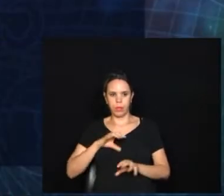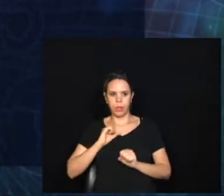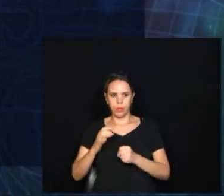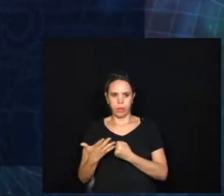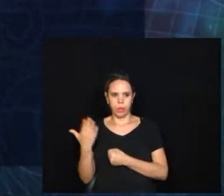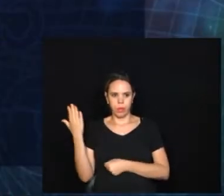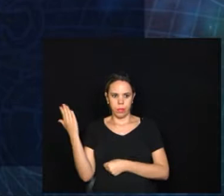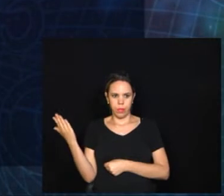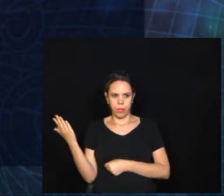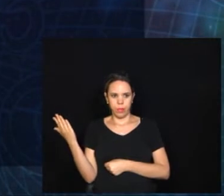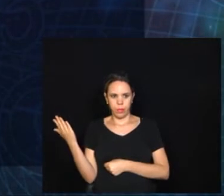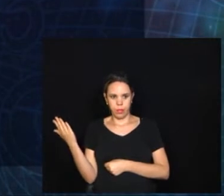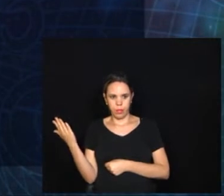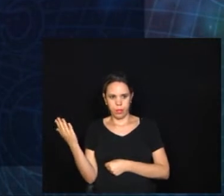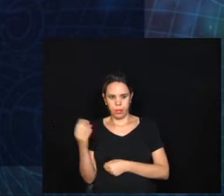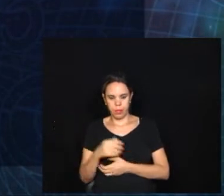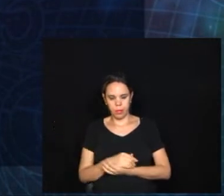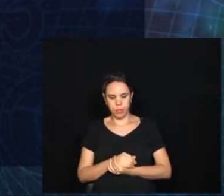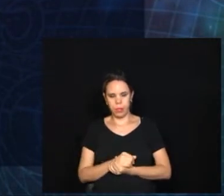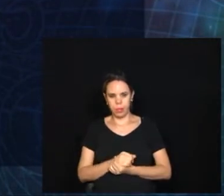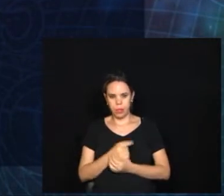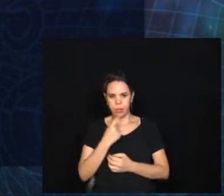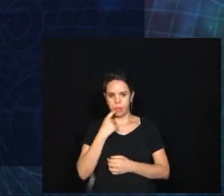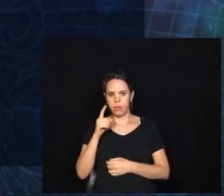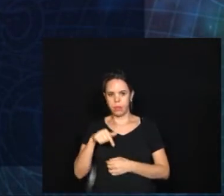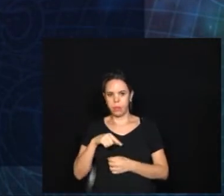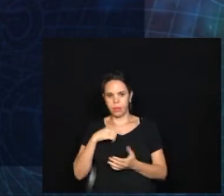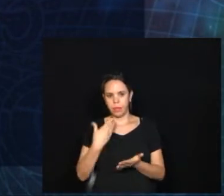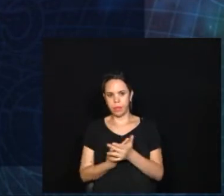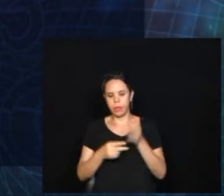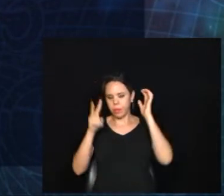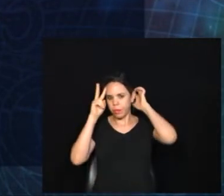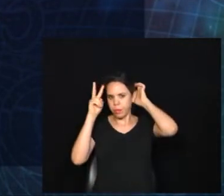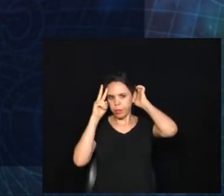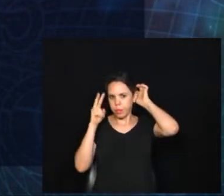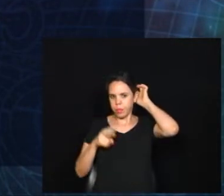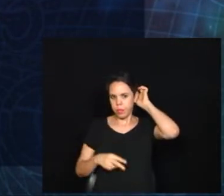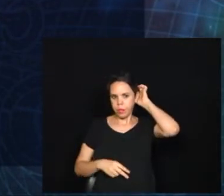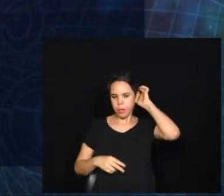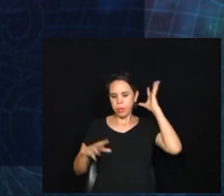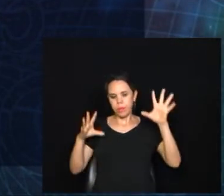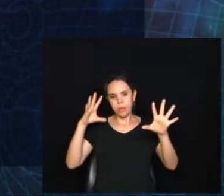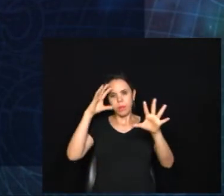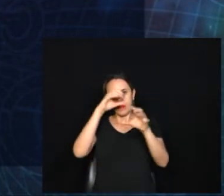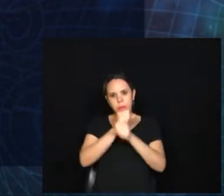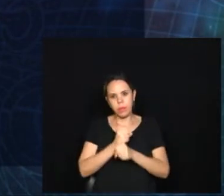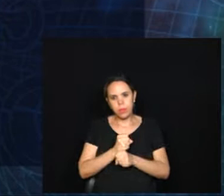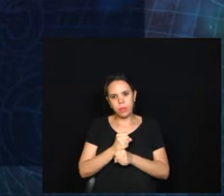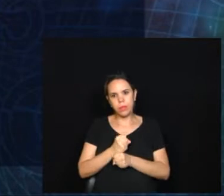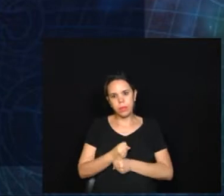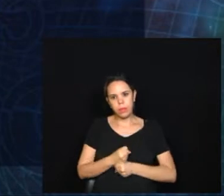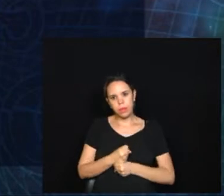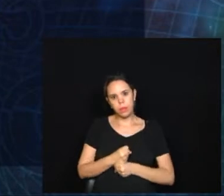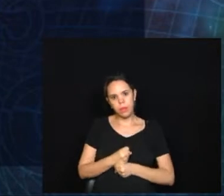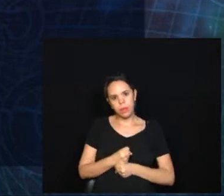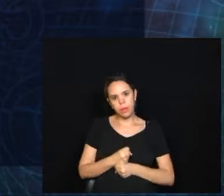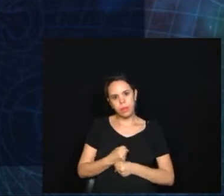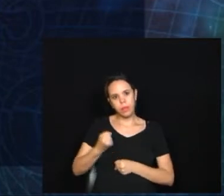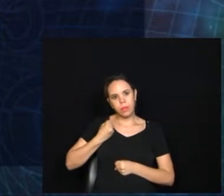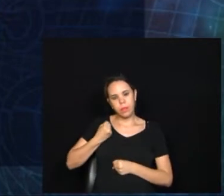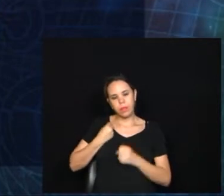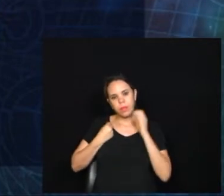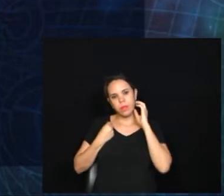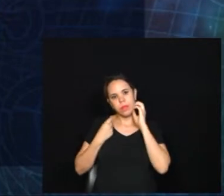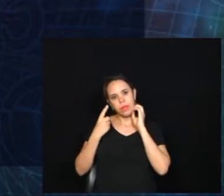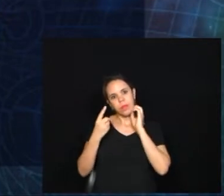385.017 casos confirmados. E Campinas, até esta segunda-feira, somava aí o número de